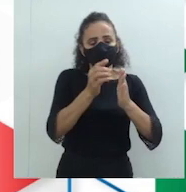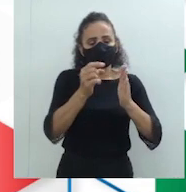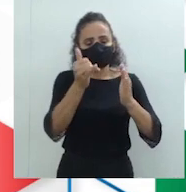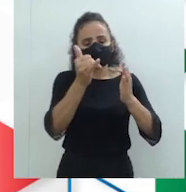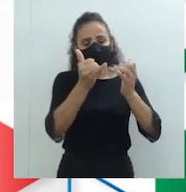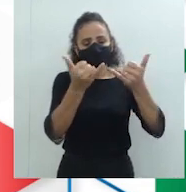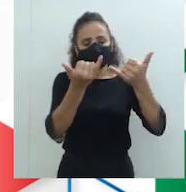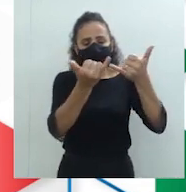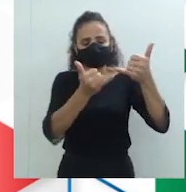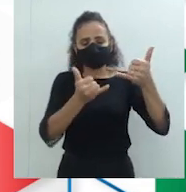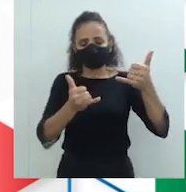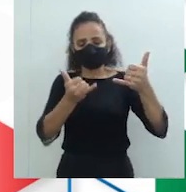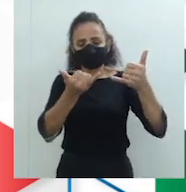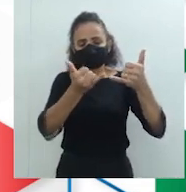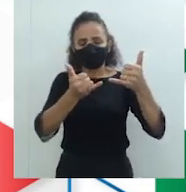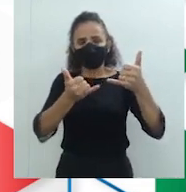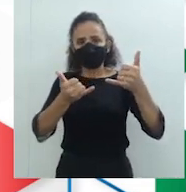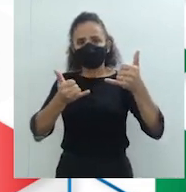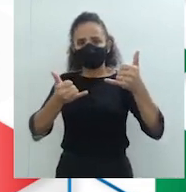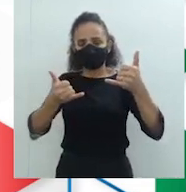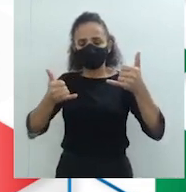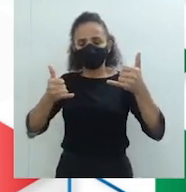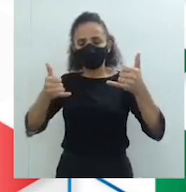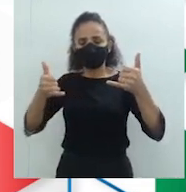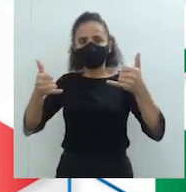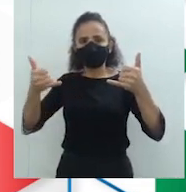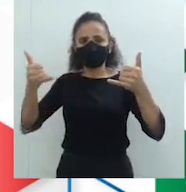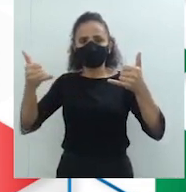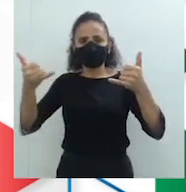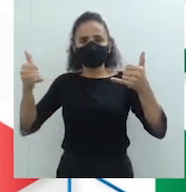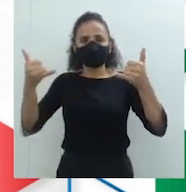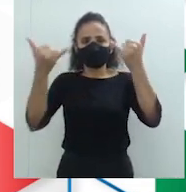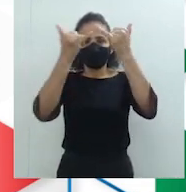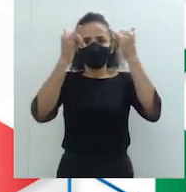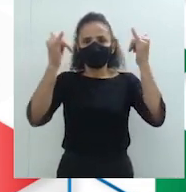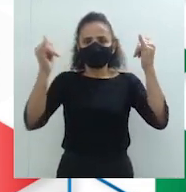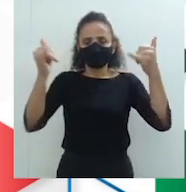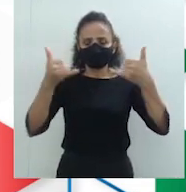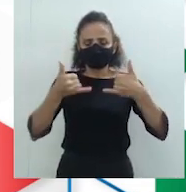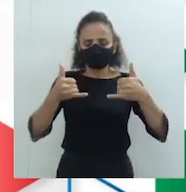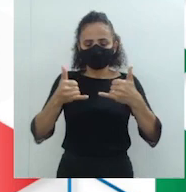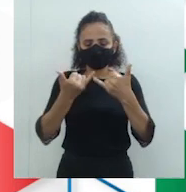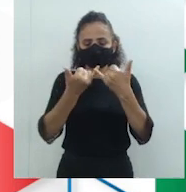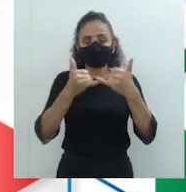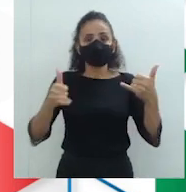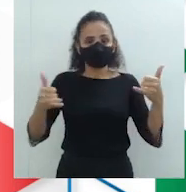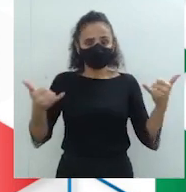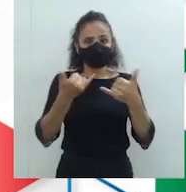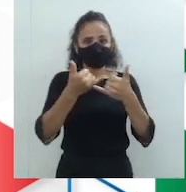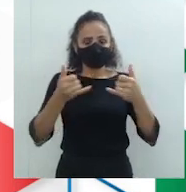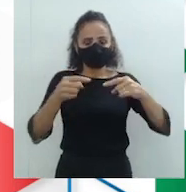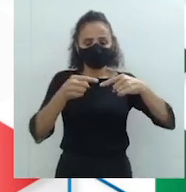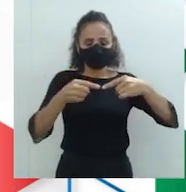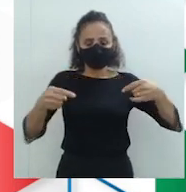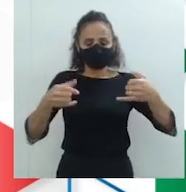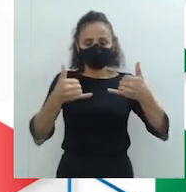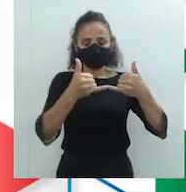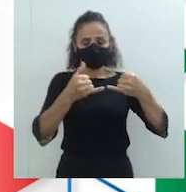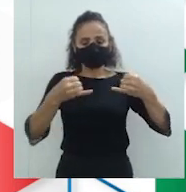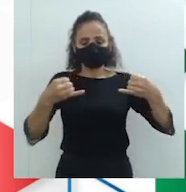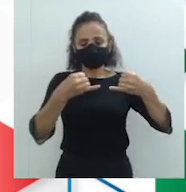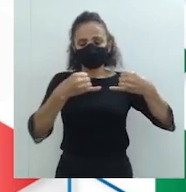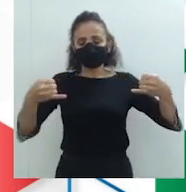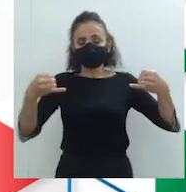corrente elétrica que está passando, né, desse fio condutor e vai passar depois desse fio condutor para outra